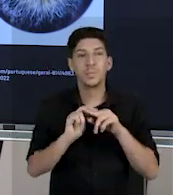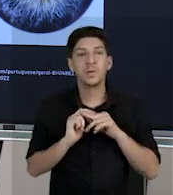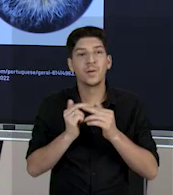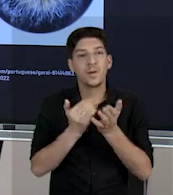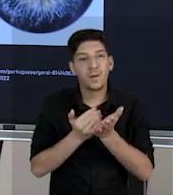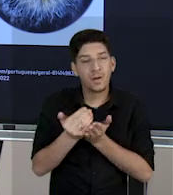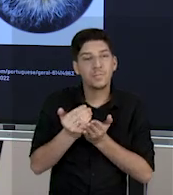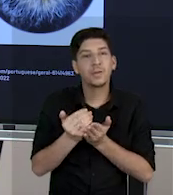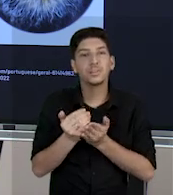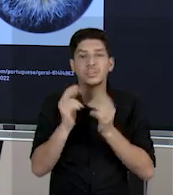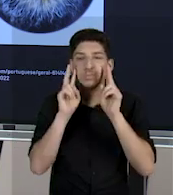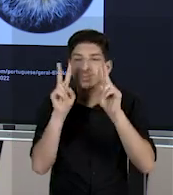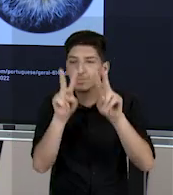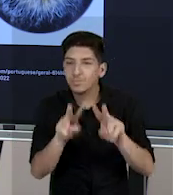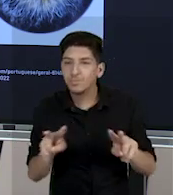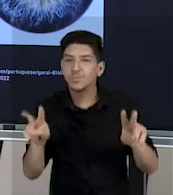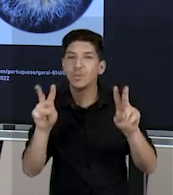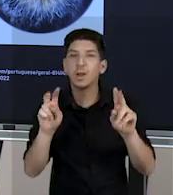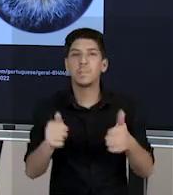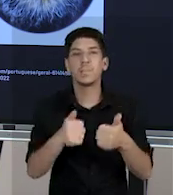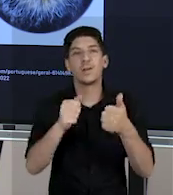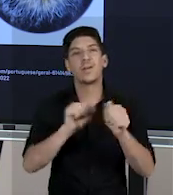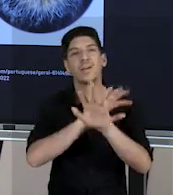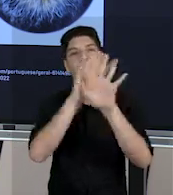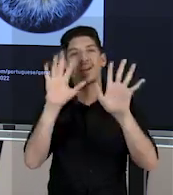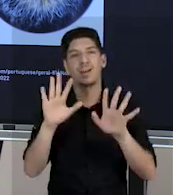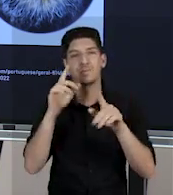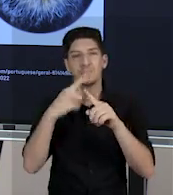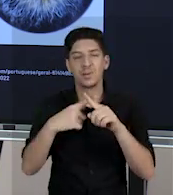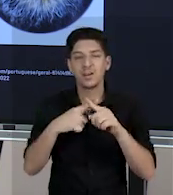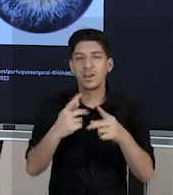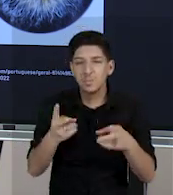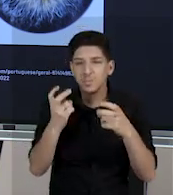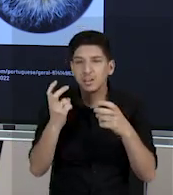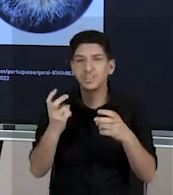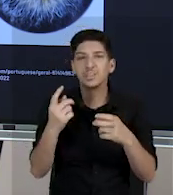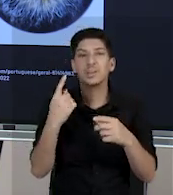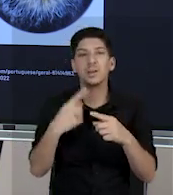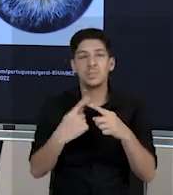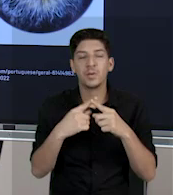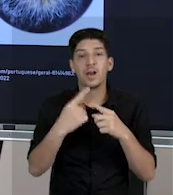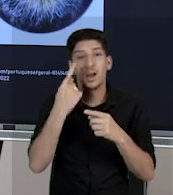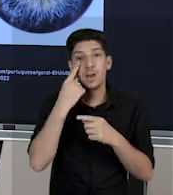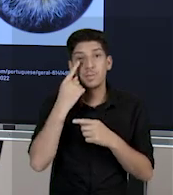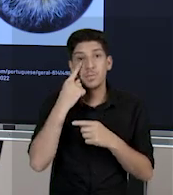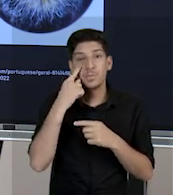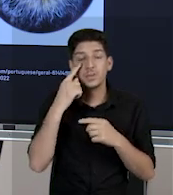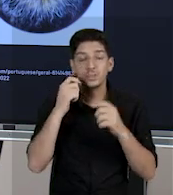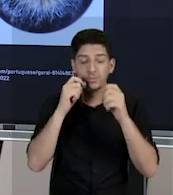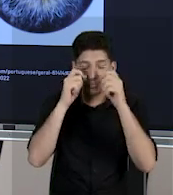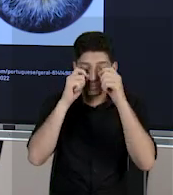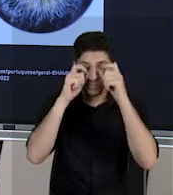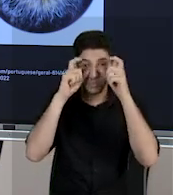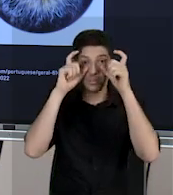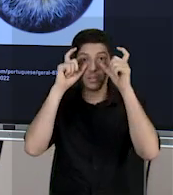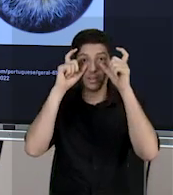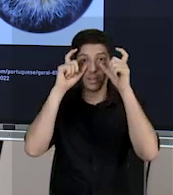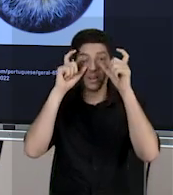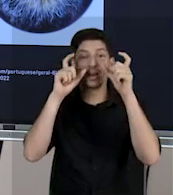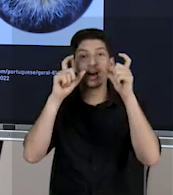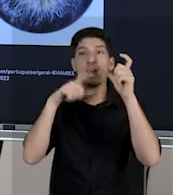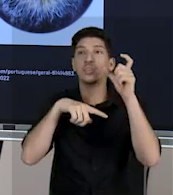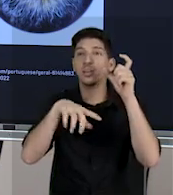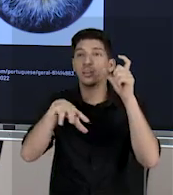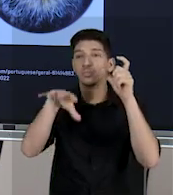a enxergar melhor as coisas. Por que nós vamos enxergar melhor? Porque a pupila provavelmente se dilatou, se abriu, e aí está